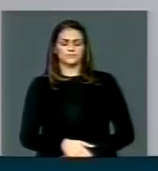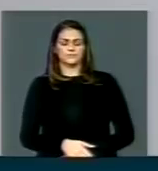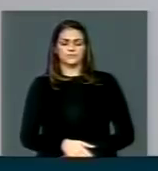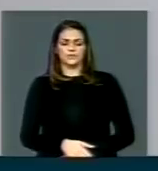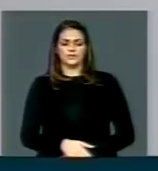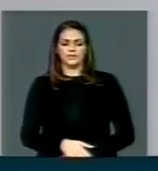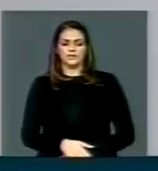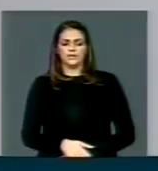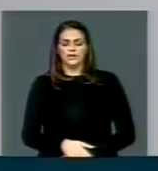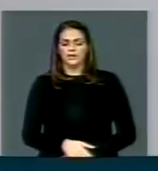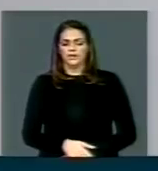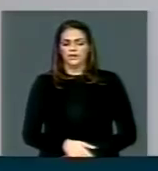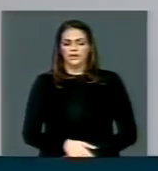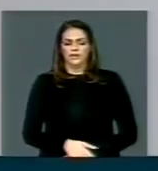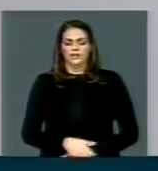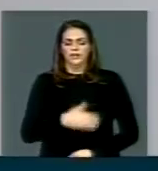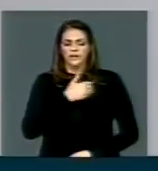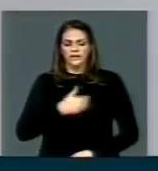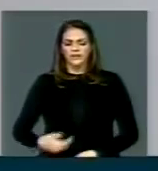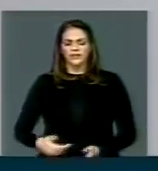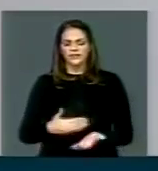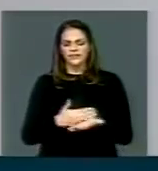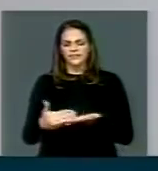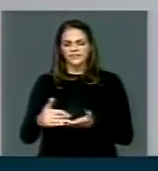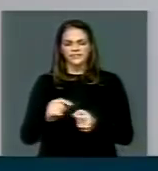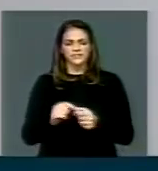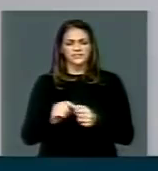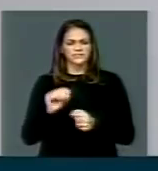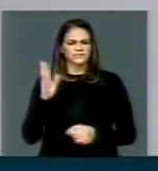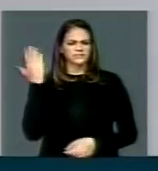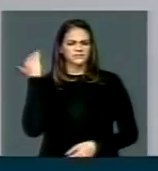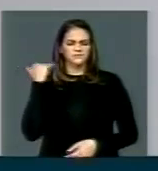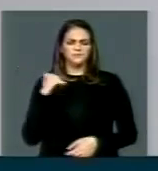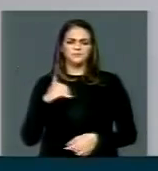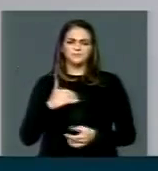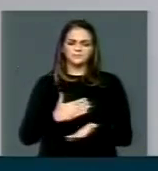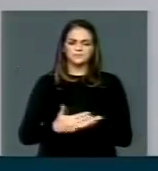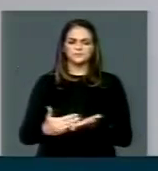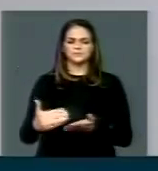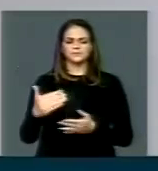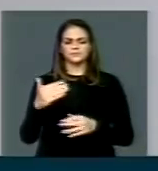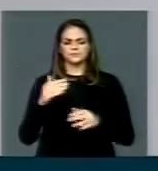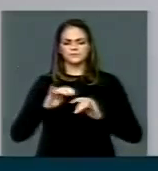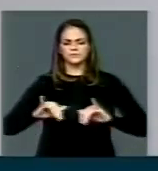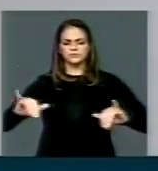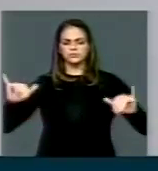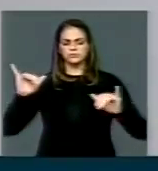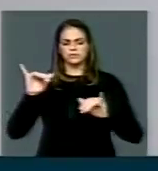só para concluir, desencadeou isso no período eleitoral, por decreto,